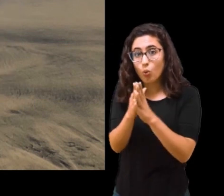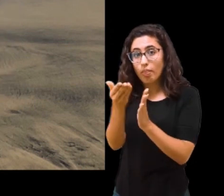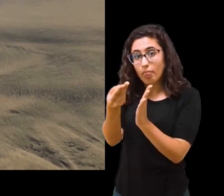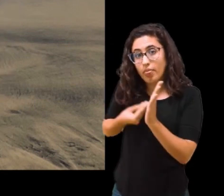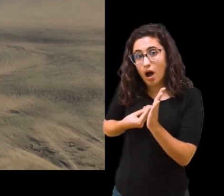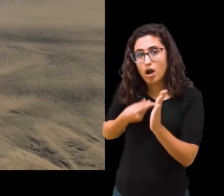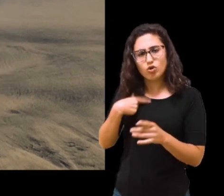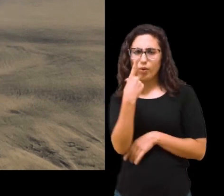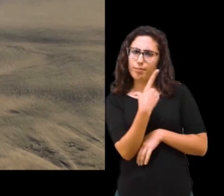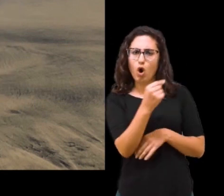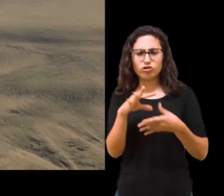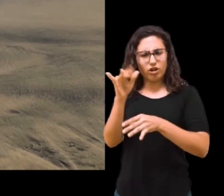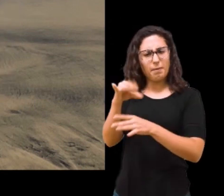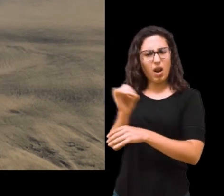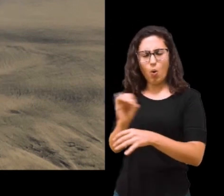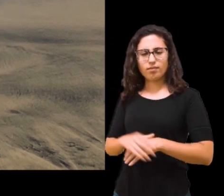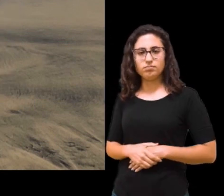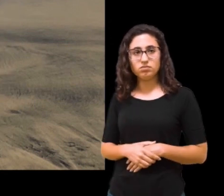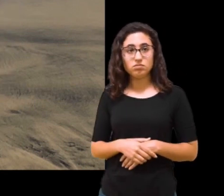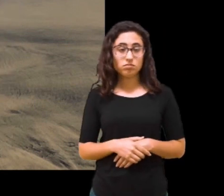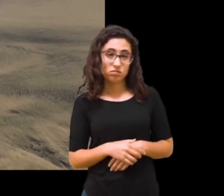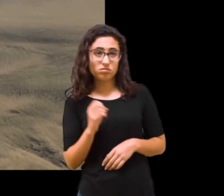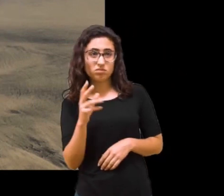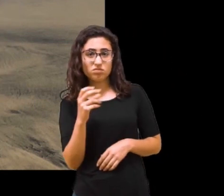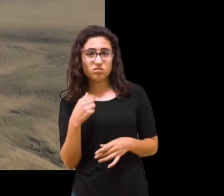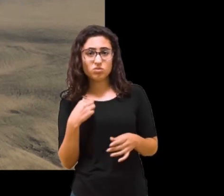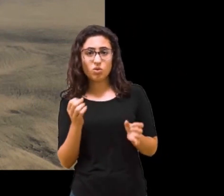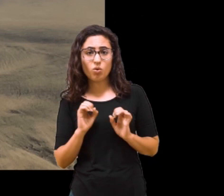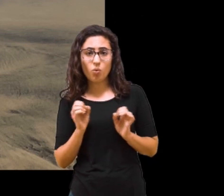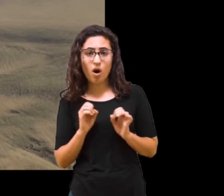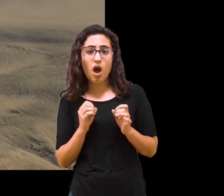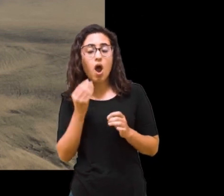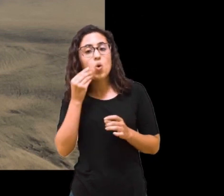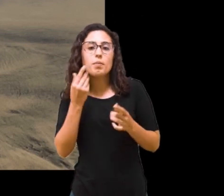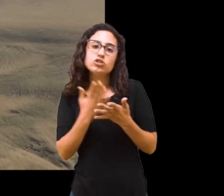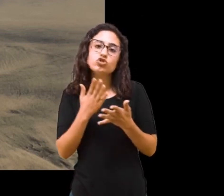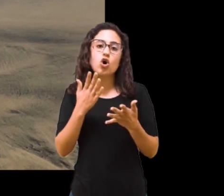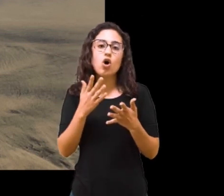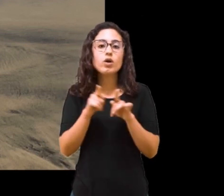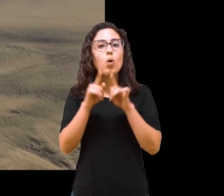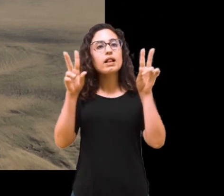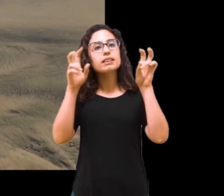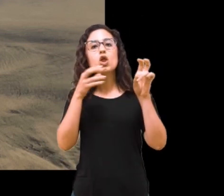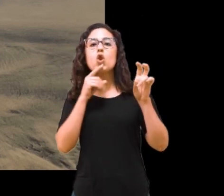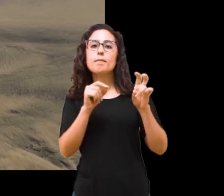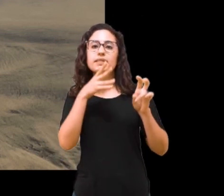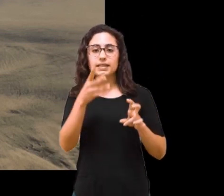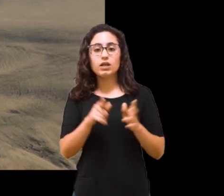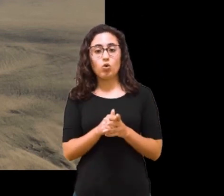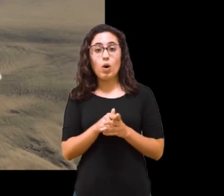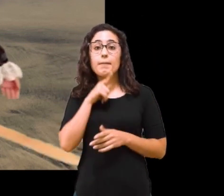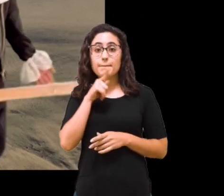para ser de estrangeiro, é constituído, como o título anuncia, por espinhas de carapau e escamas de bacalhau. Se assim o